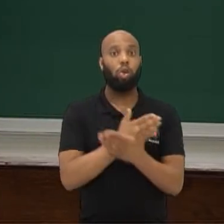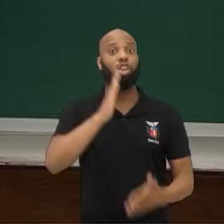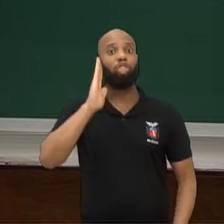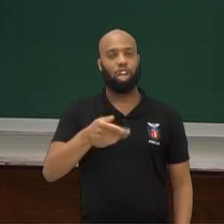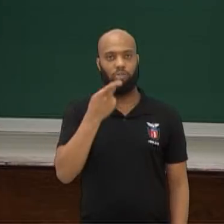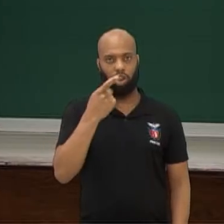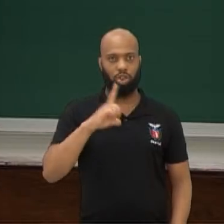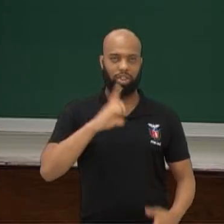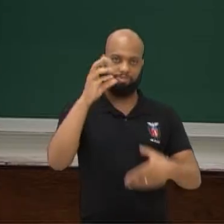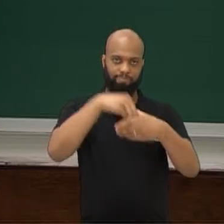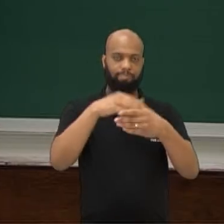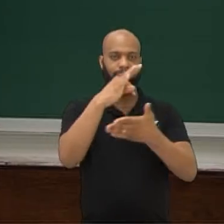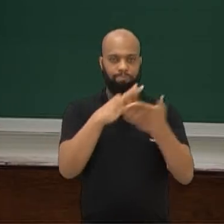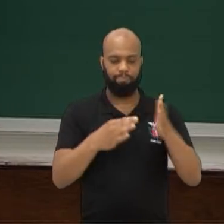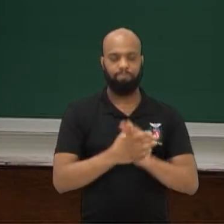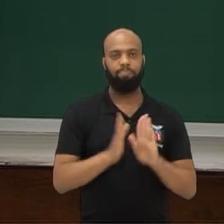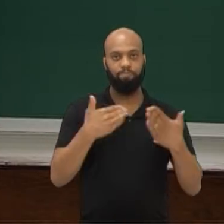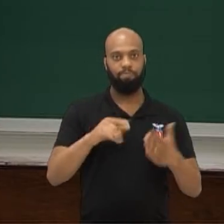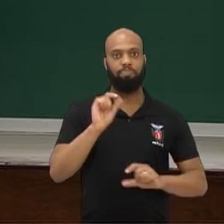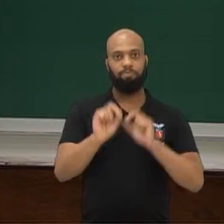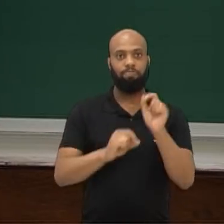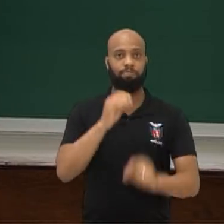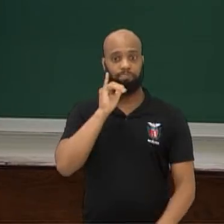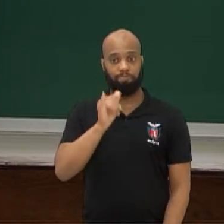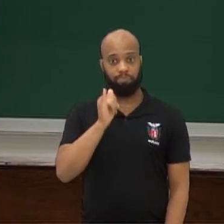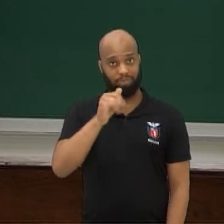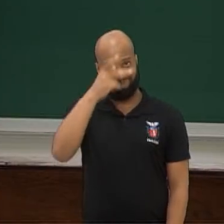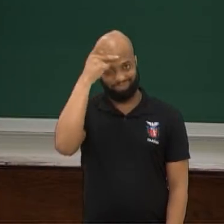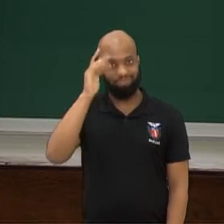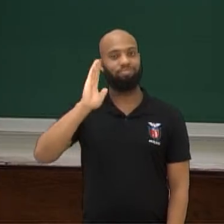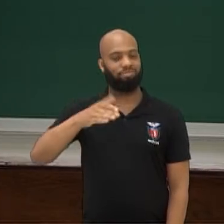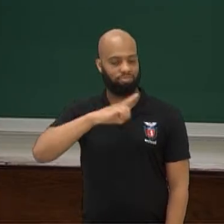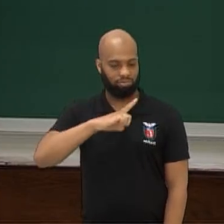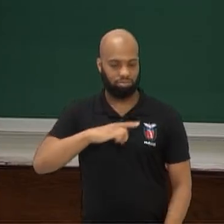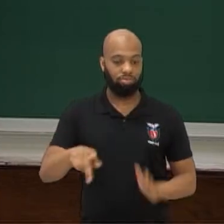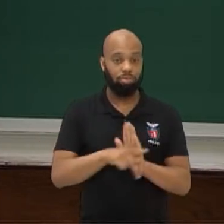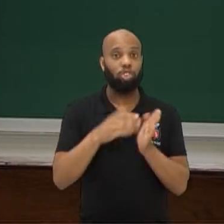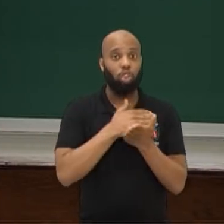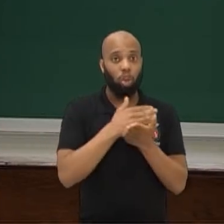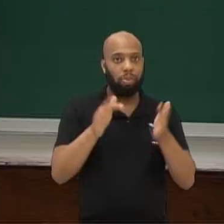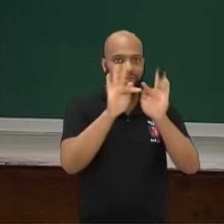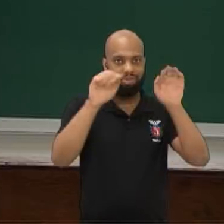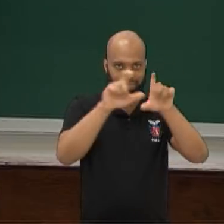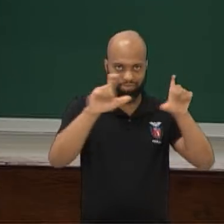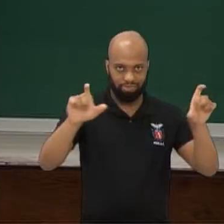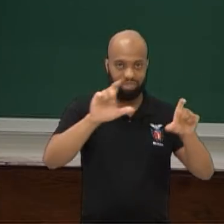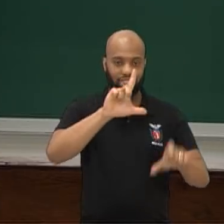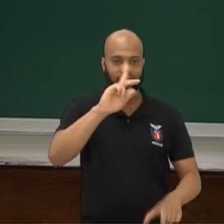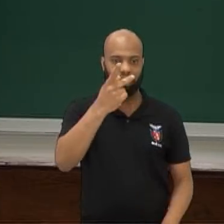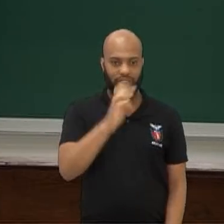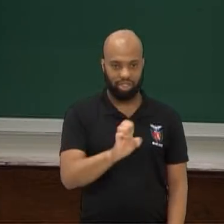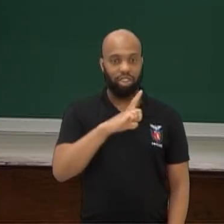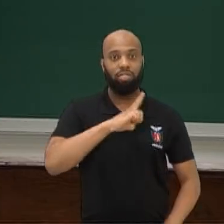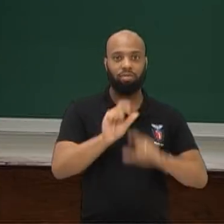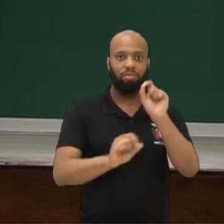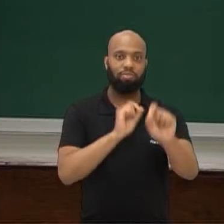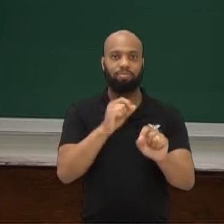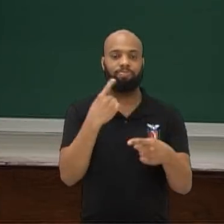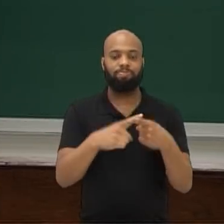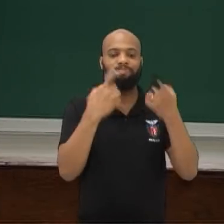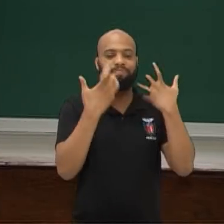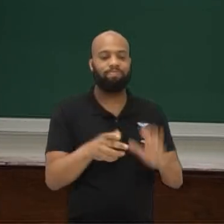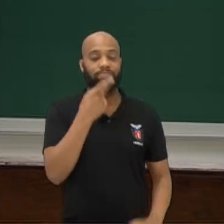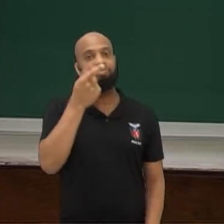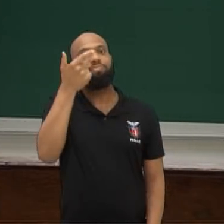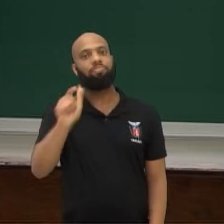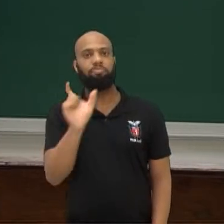mencionado no texto, né? Então, o narrador já tinha sido mencionado ali no início da frase, e esse lhe é para não